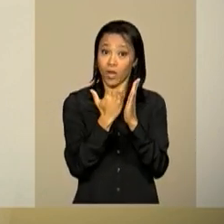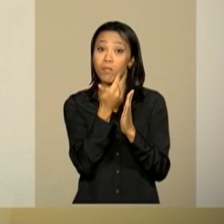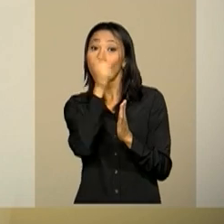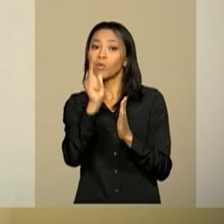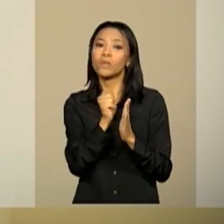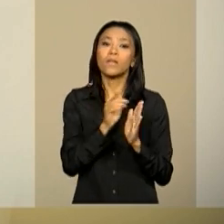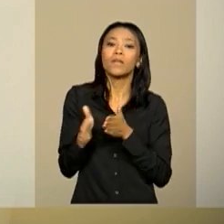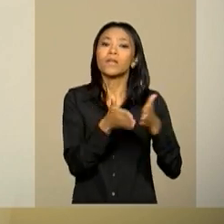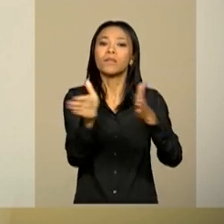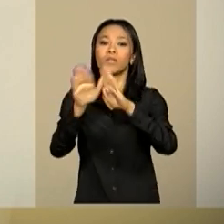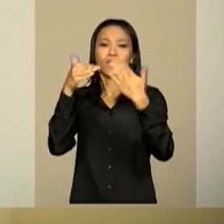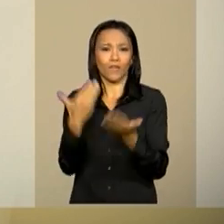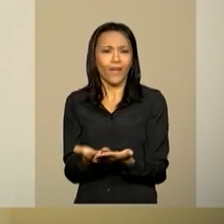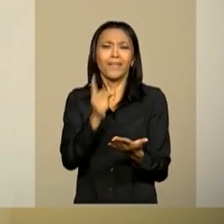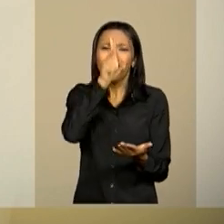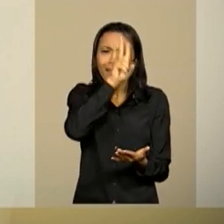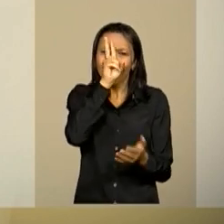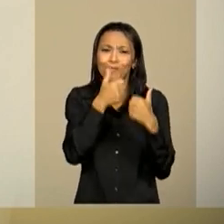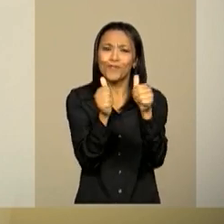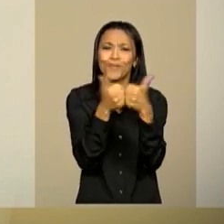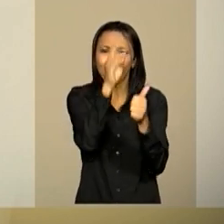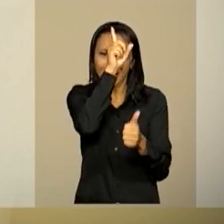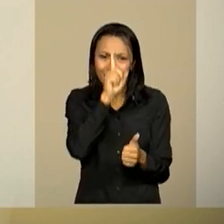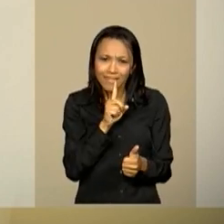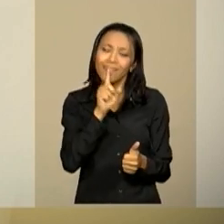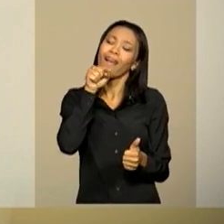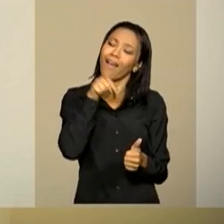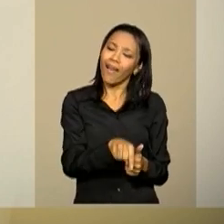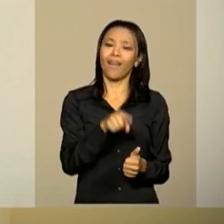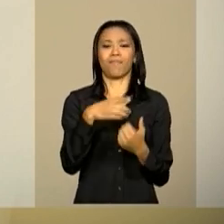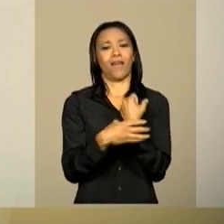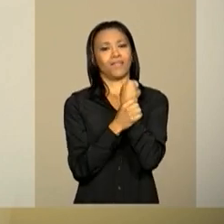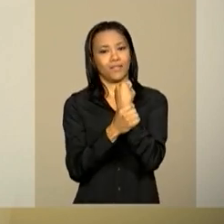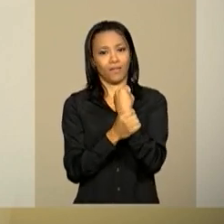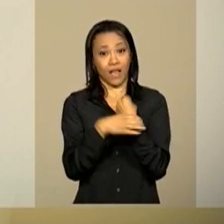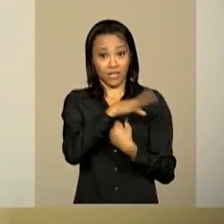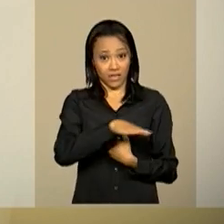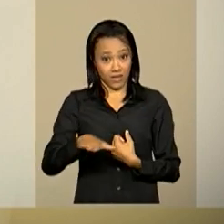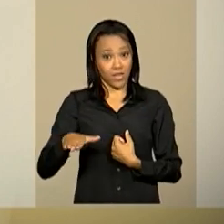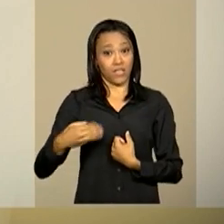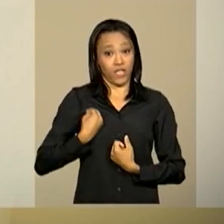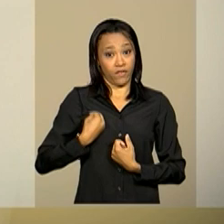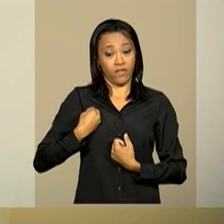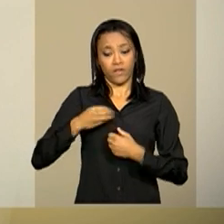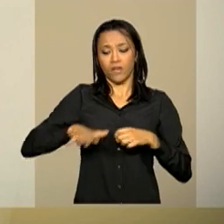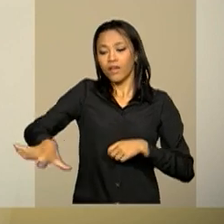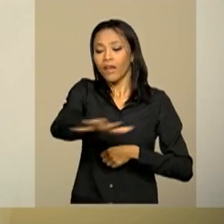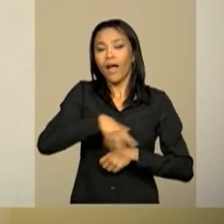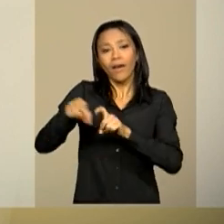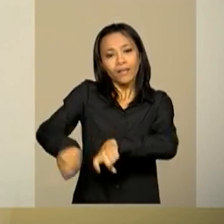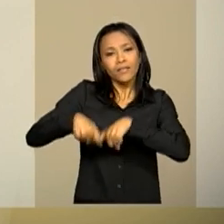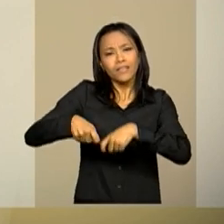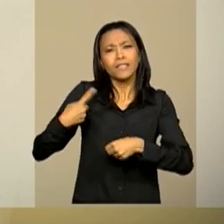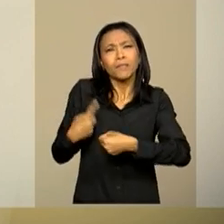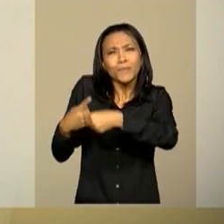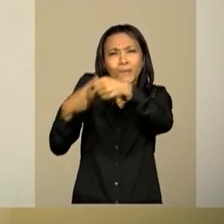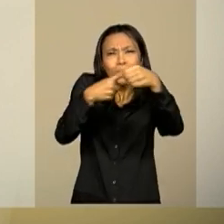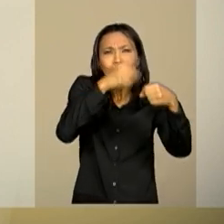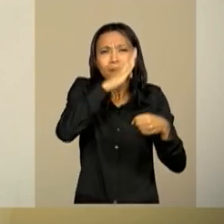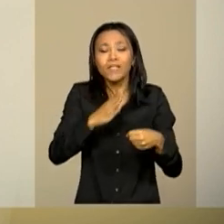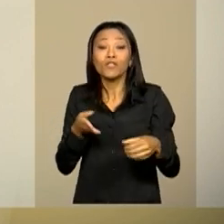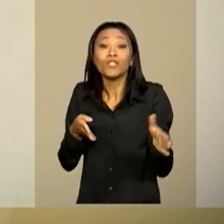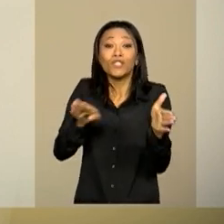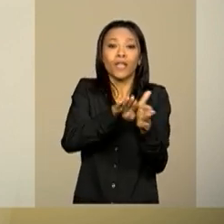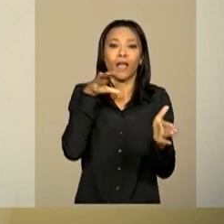escola que são os ônibus amarelinhos para garantir que as crianças das áreas rurais e dos Municípios do interior cheguem mais